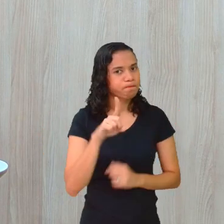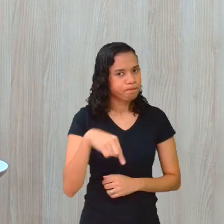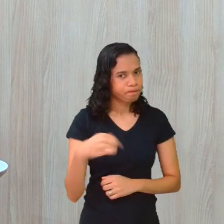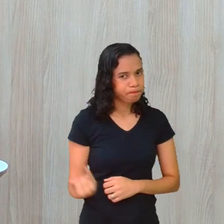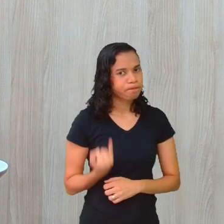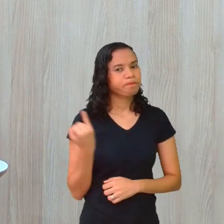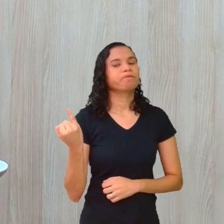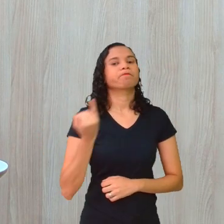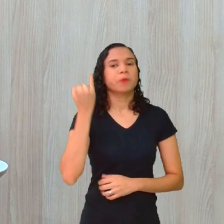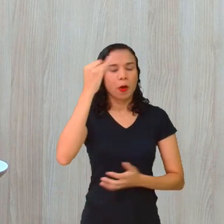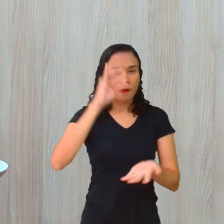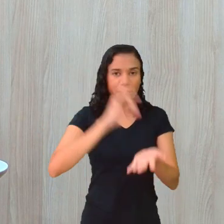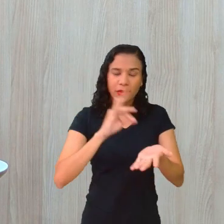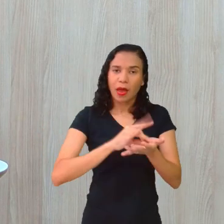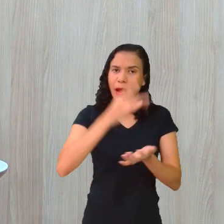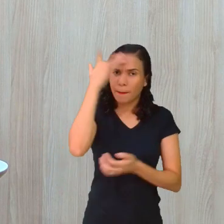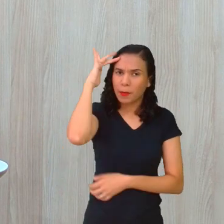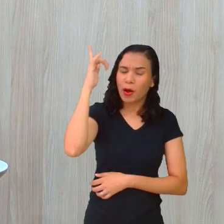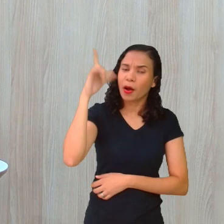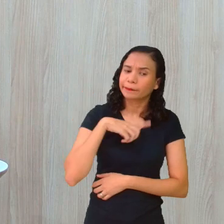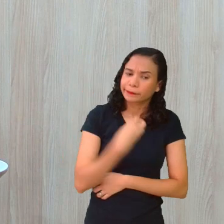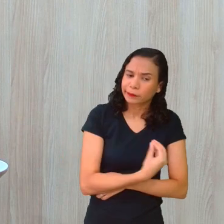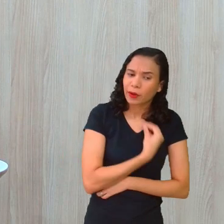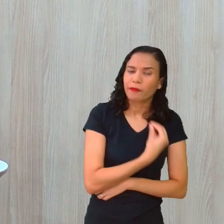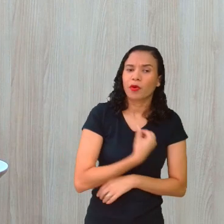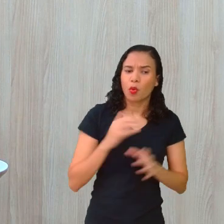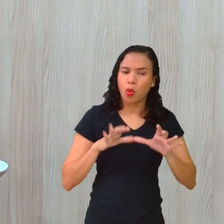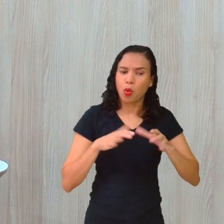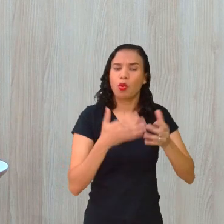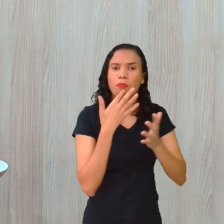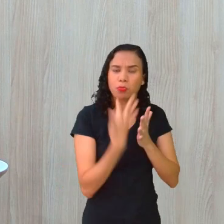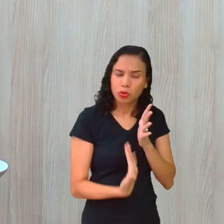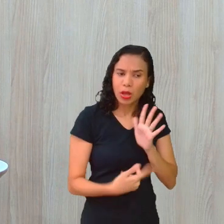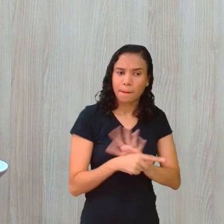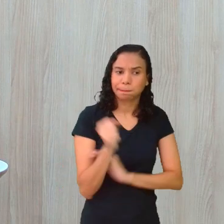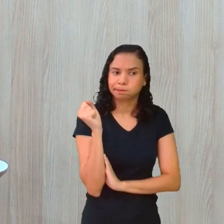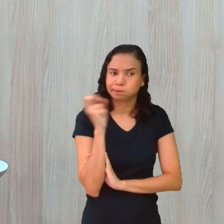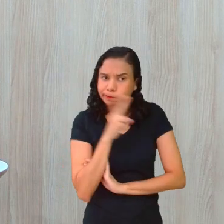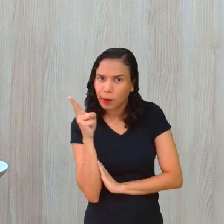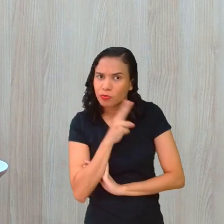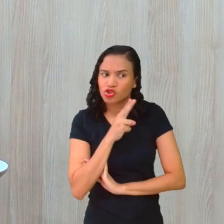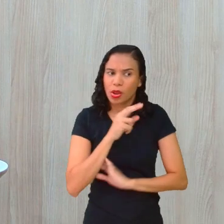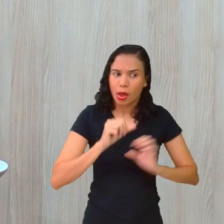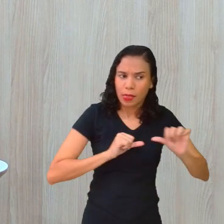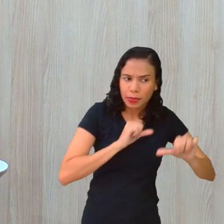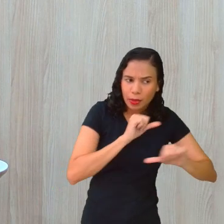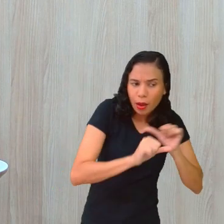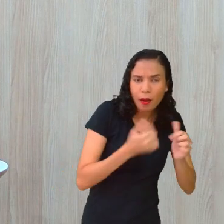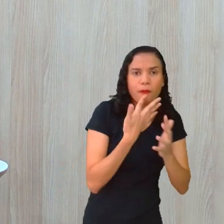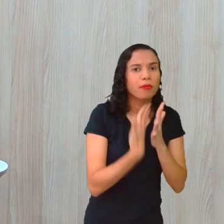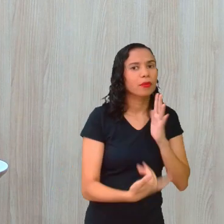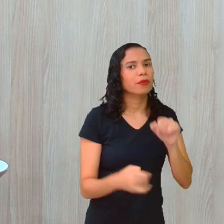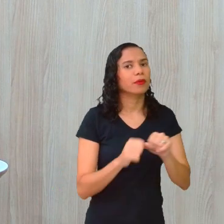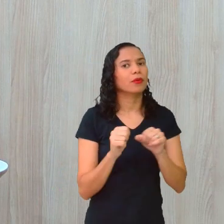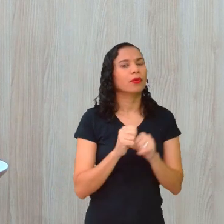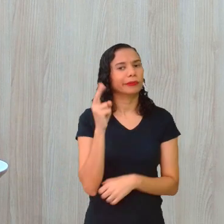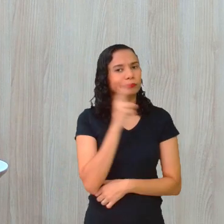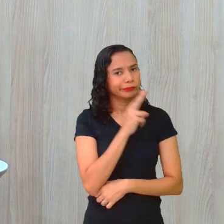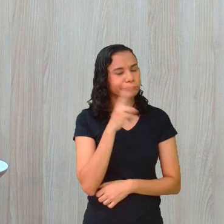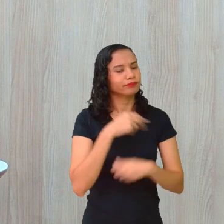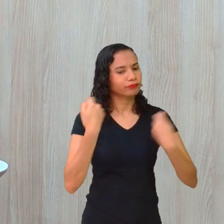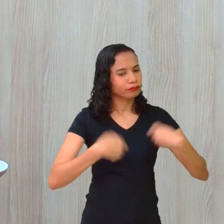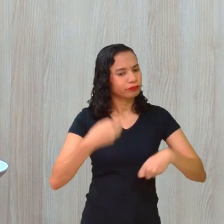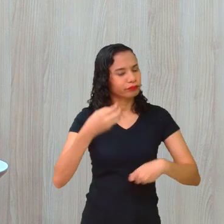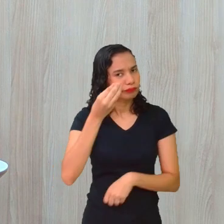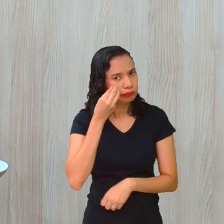professora? É muito importante que você já ande com esse grupo sanguíneo, uma emergência, uma transfusão, mesmo eles fazendo de emergência,